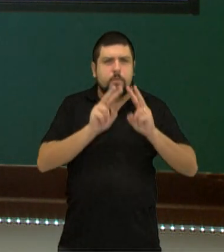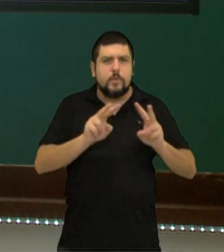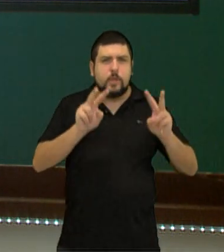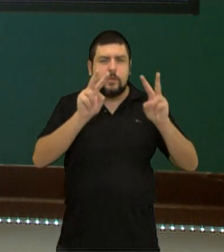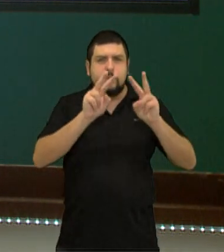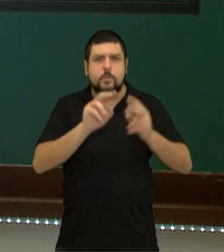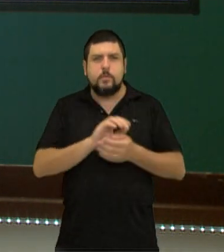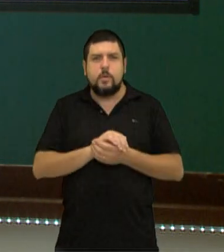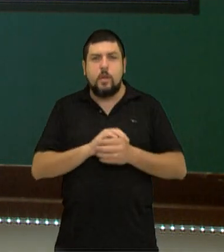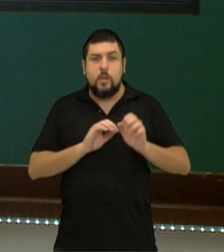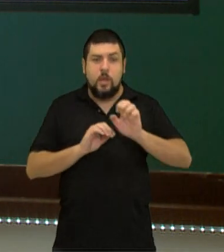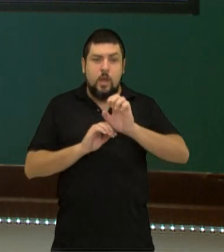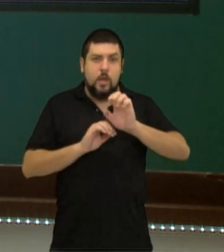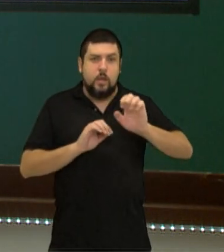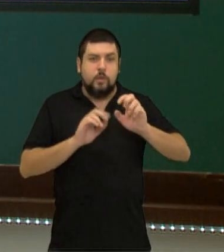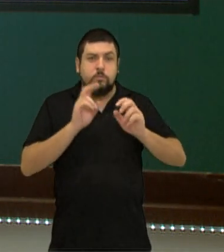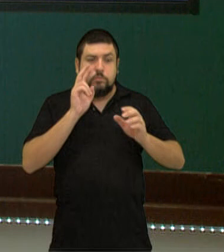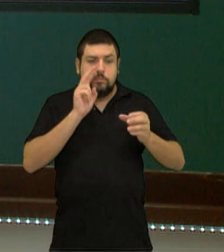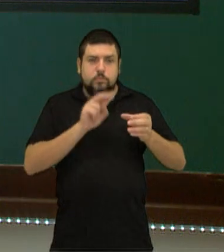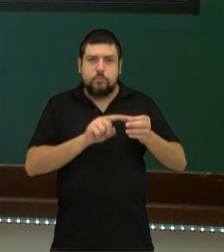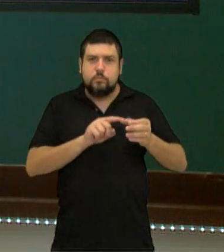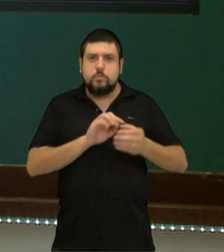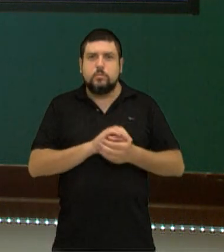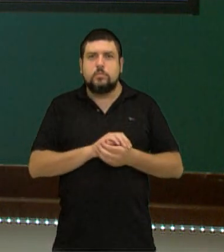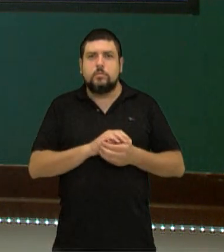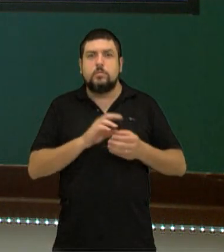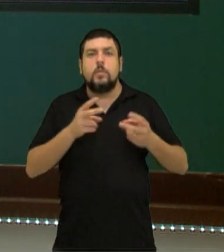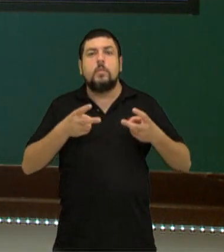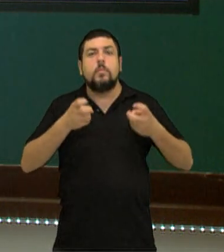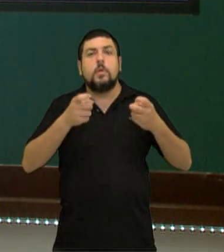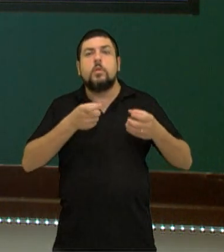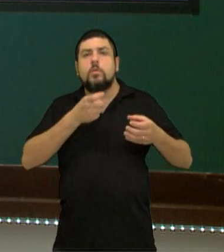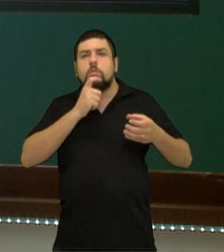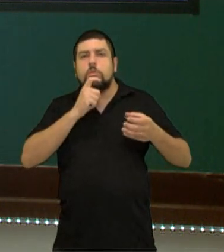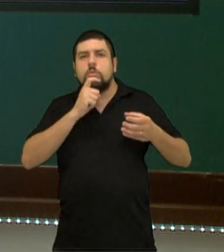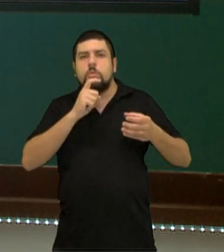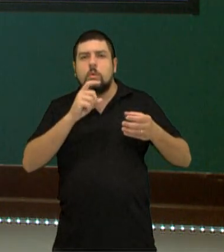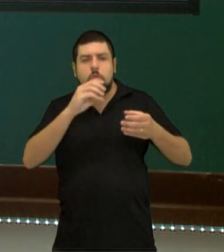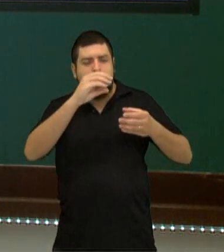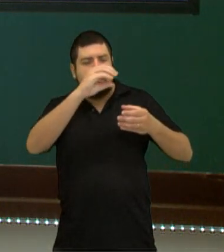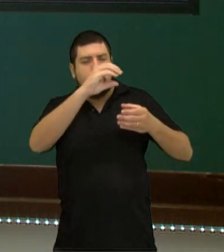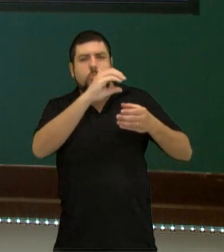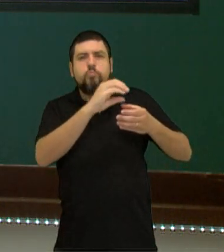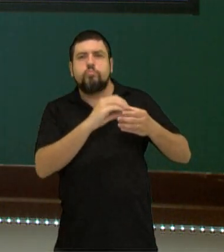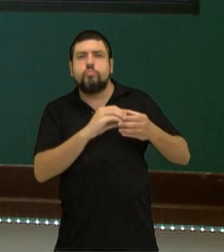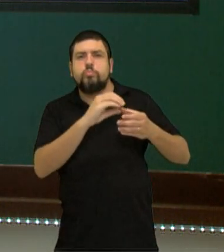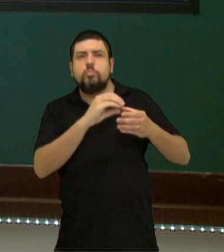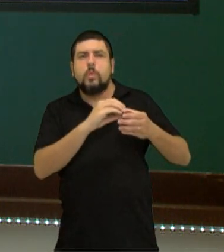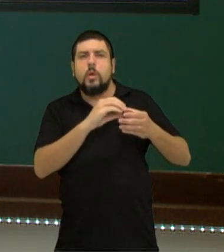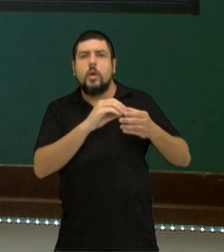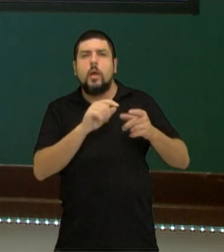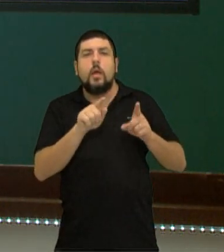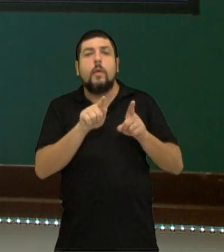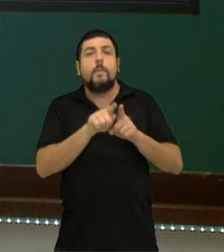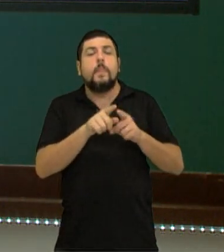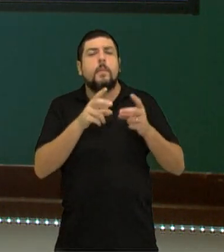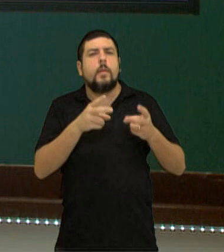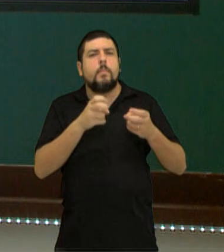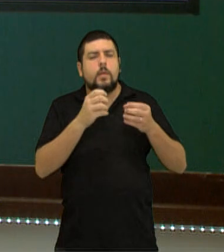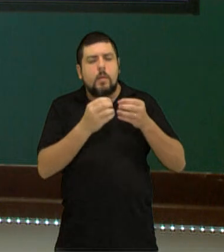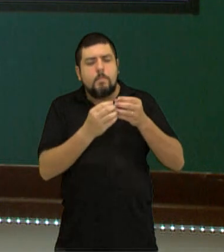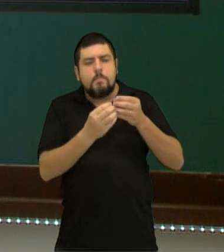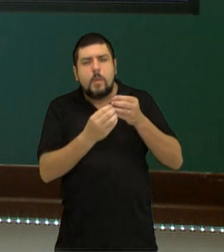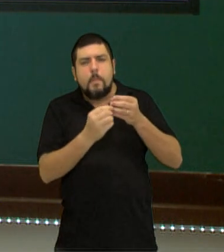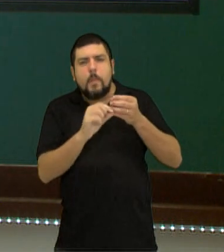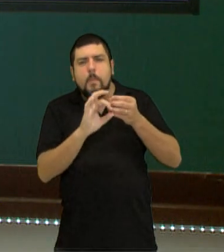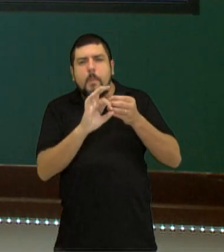percebo os gelos mergulhados nessa água, ambos transparentes. E também percebemos as